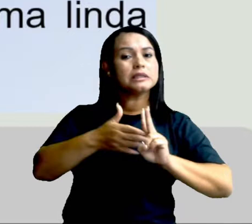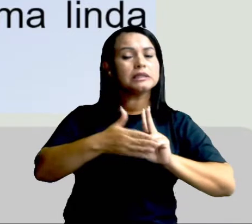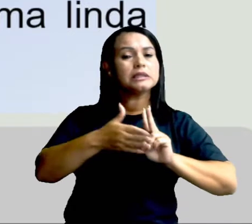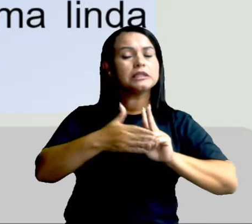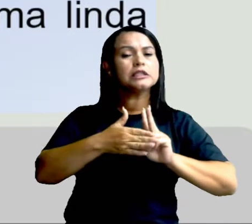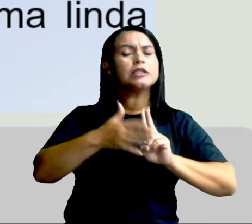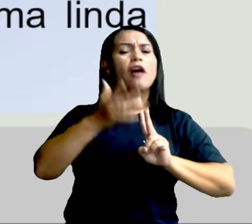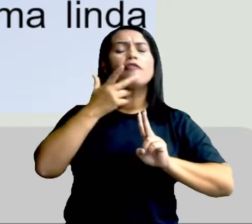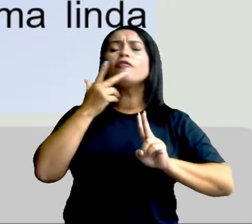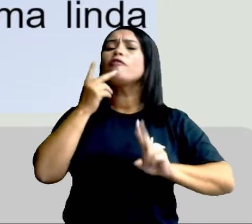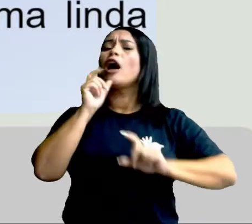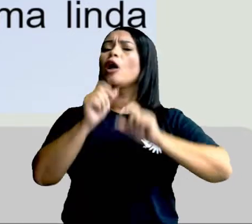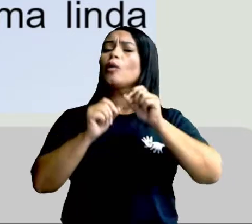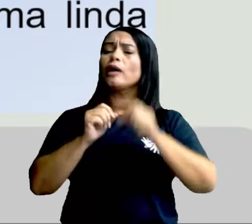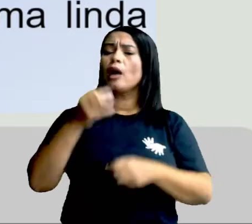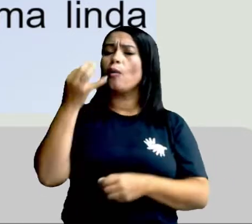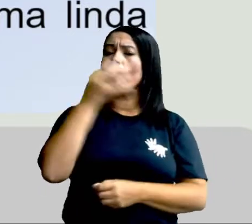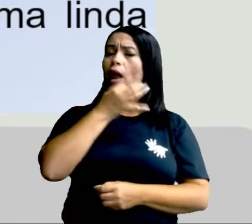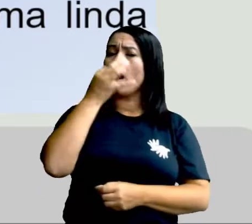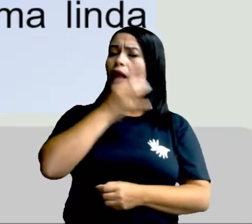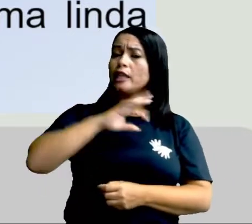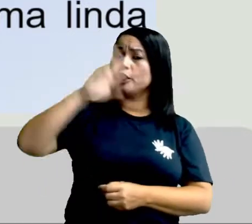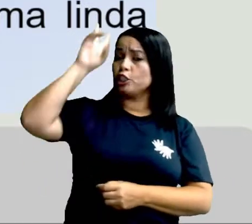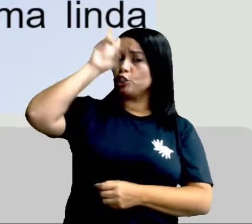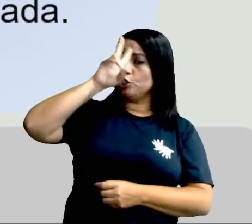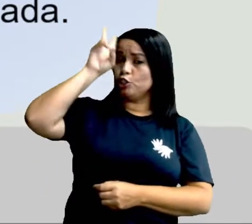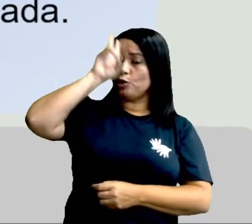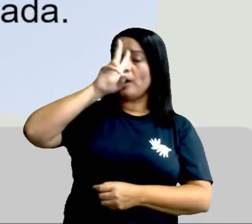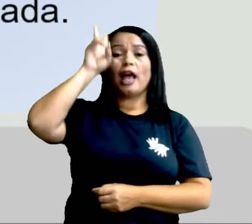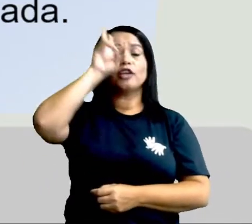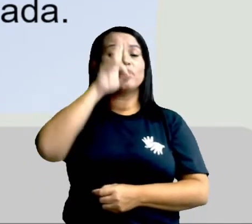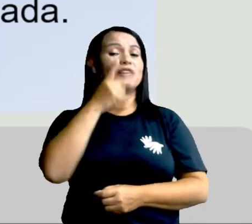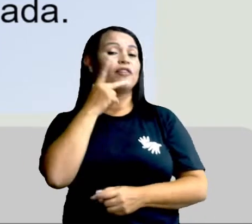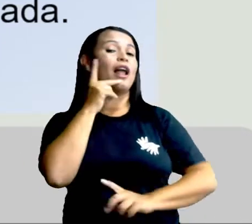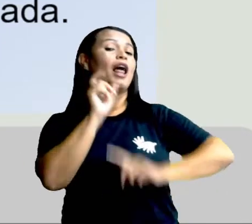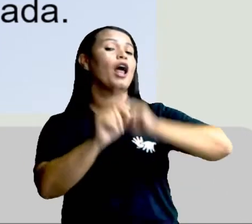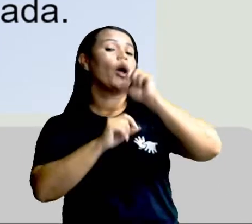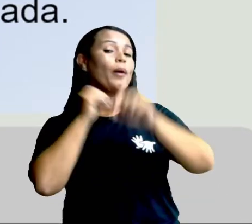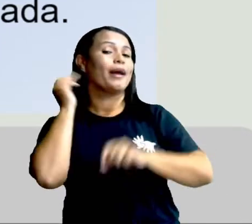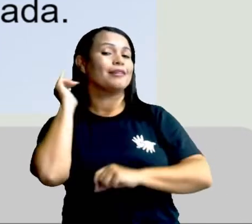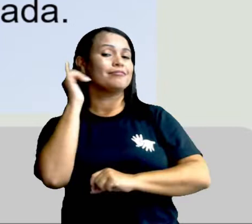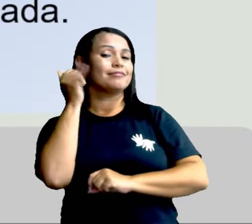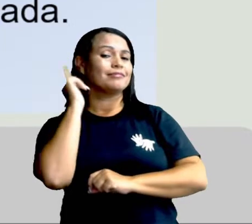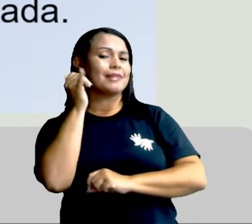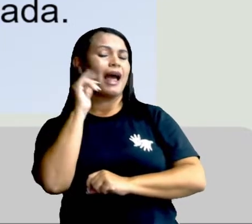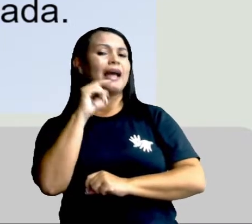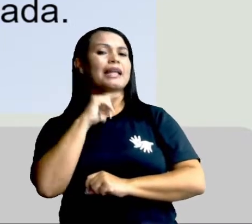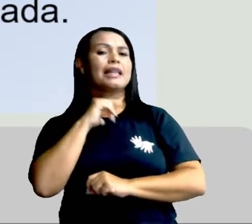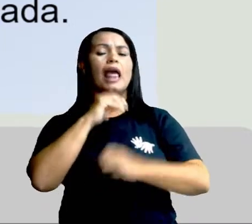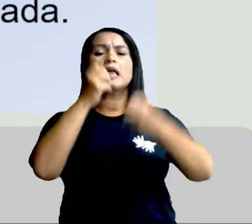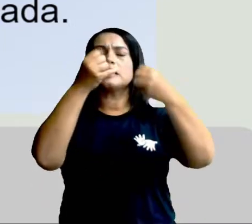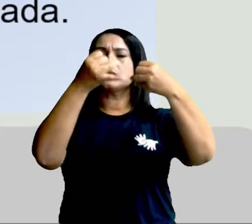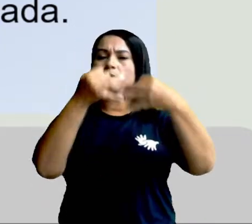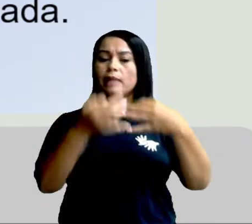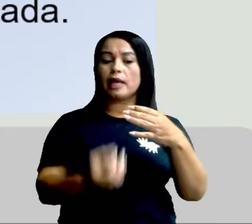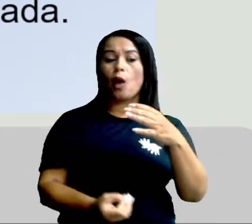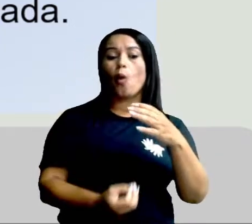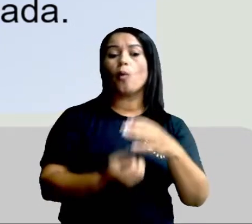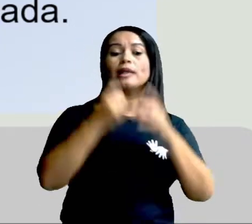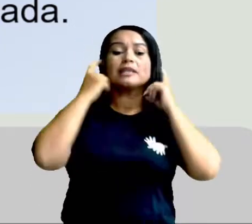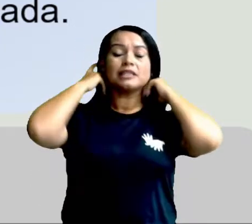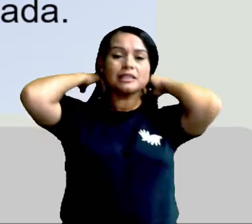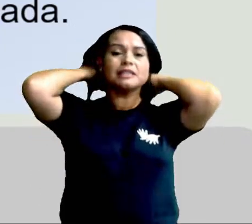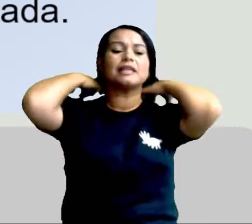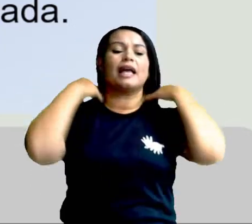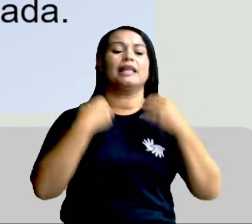indígenas contam uma linda história. E a história que eles contam eles explicam que a origem da planta